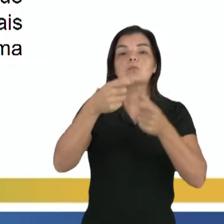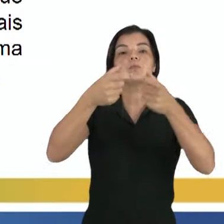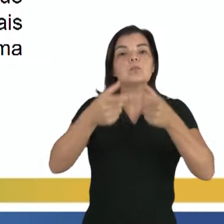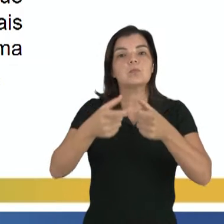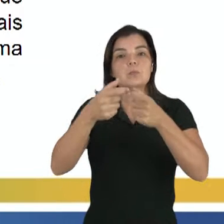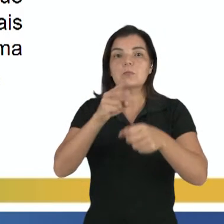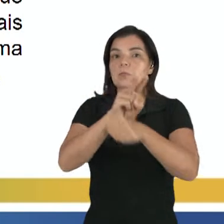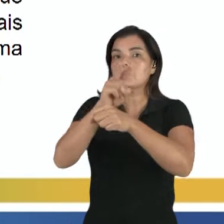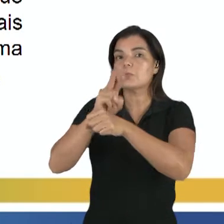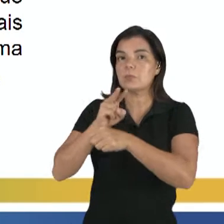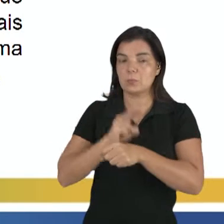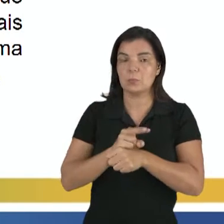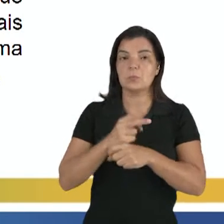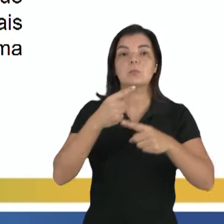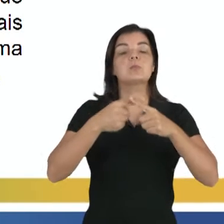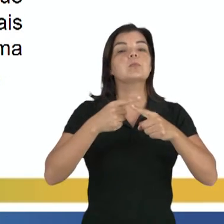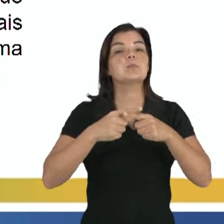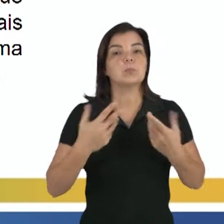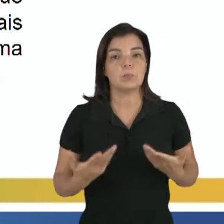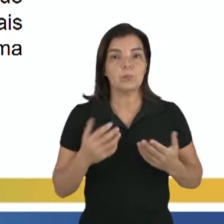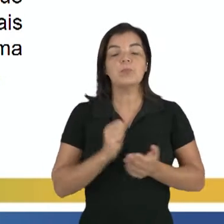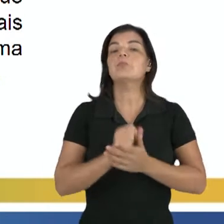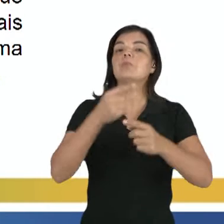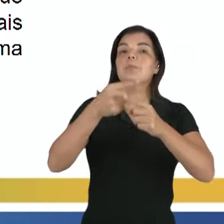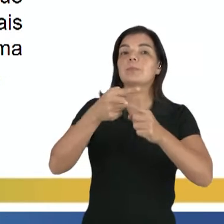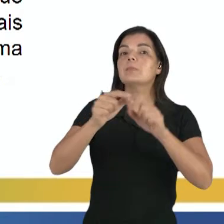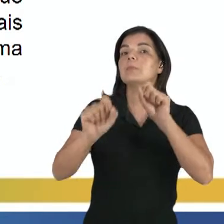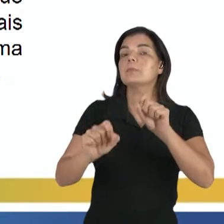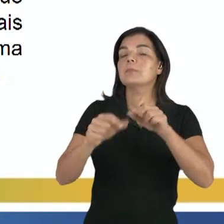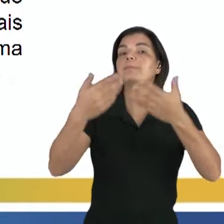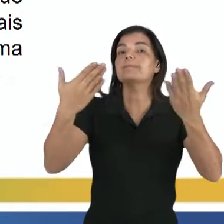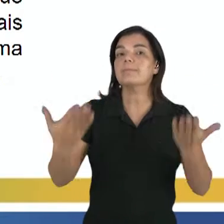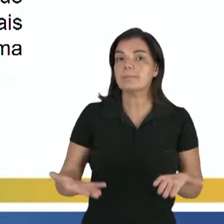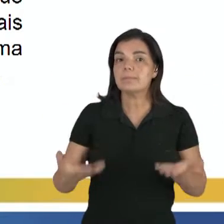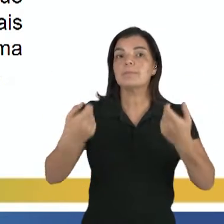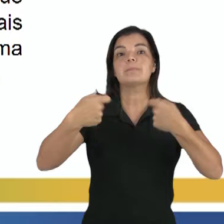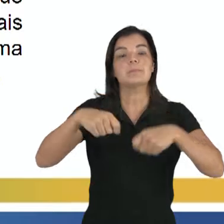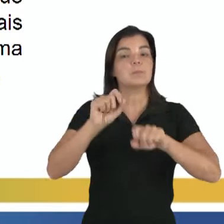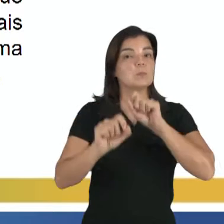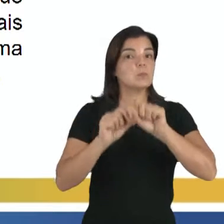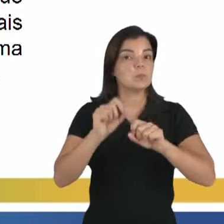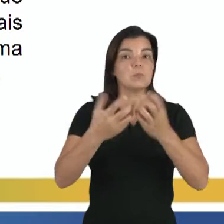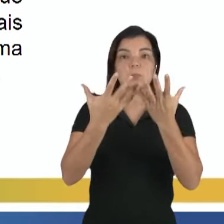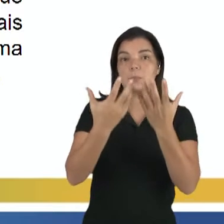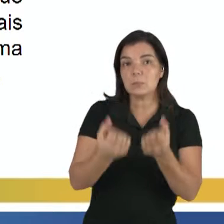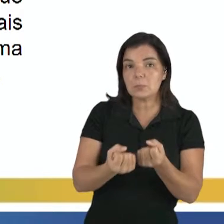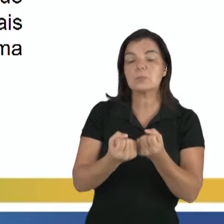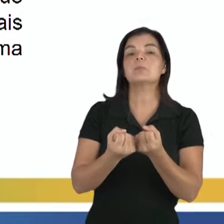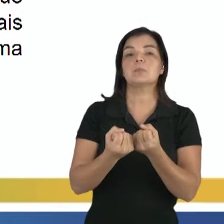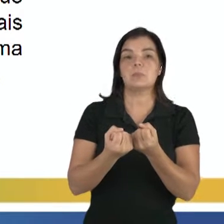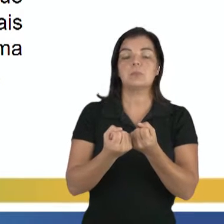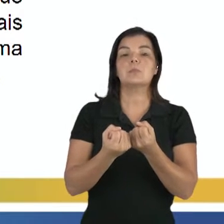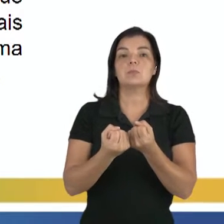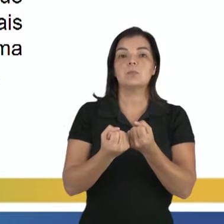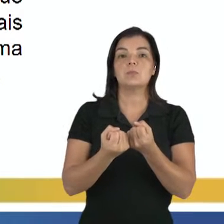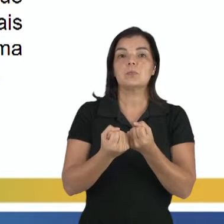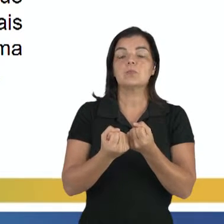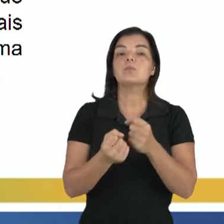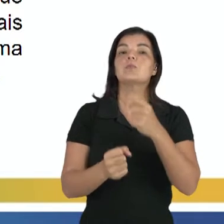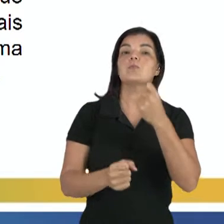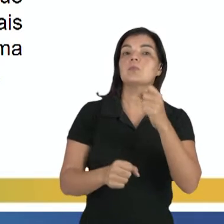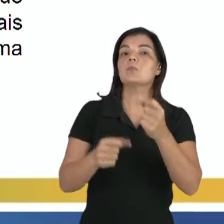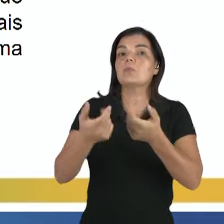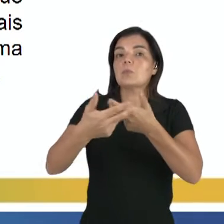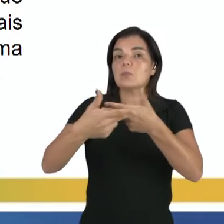Por quê? Essas unidades de conservação elas têm que ser de acordo com as